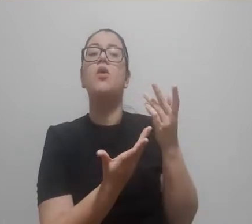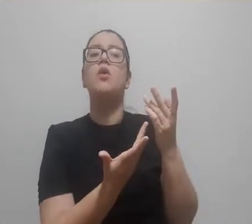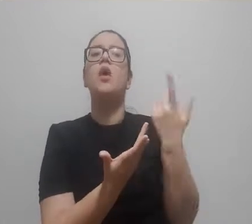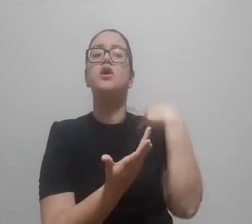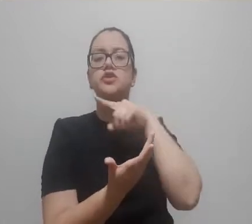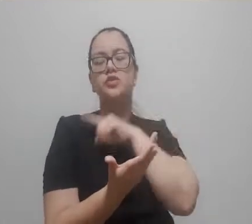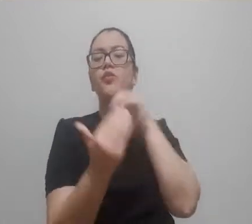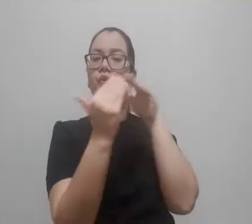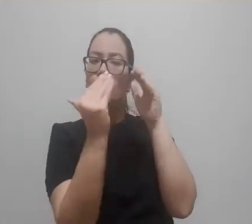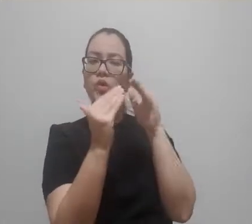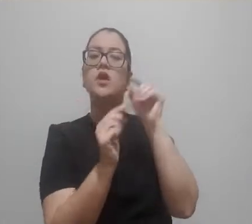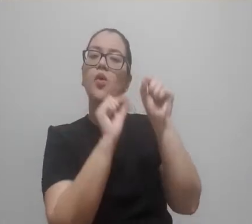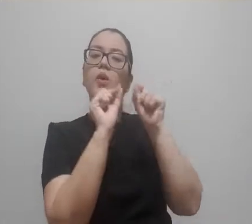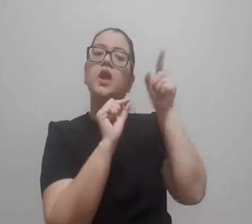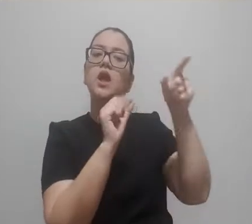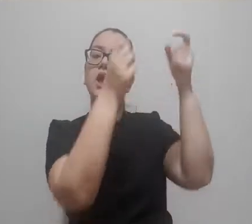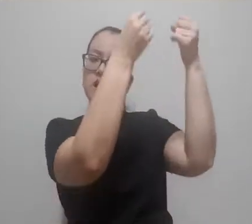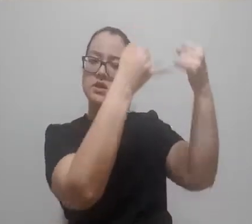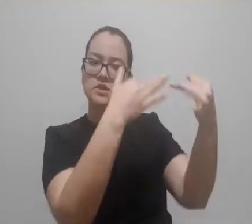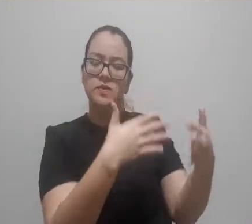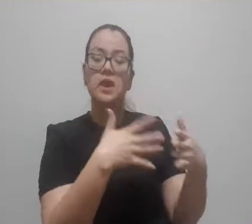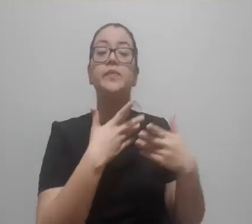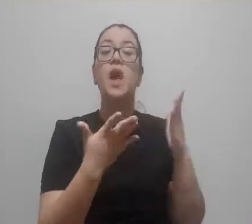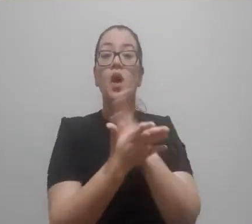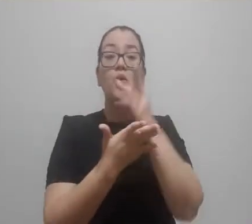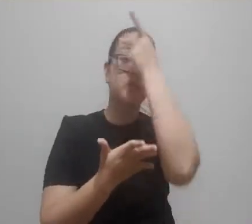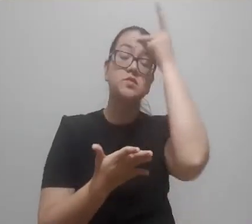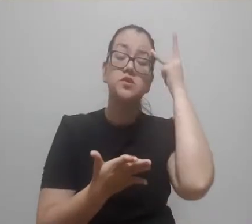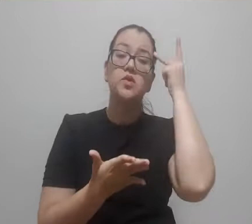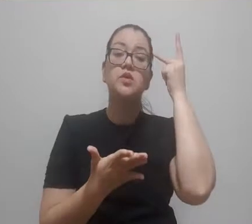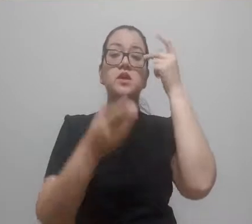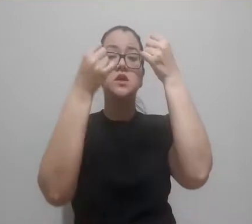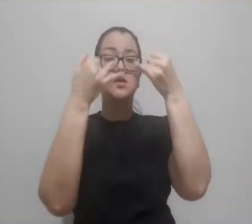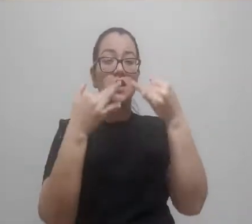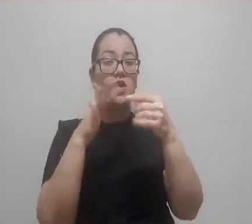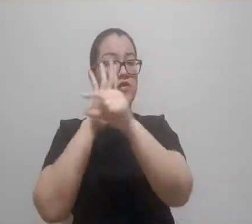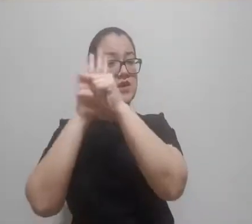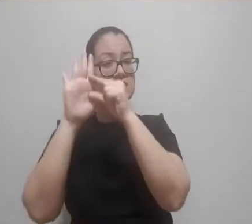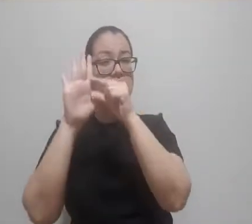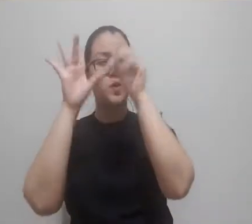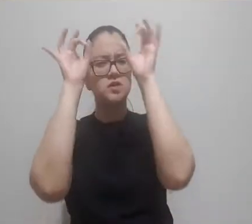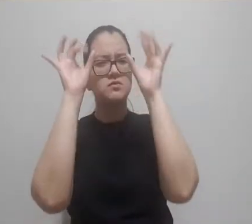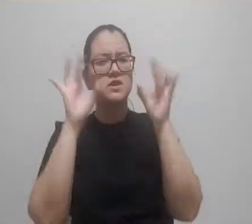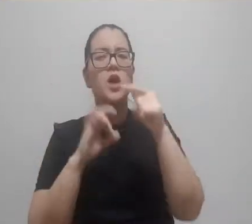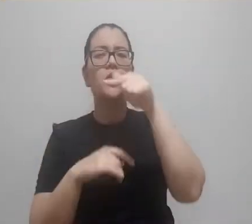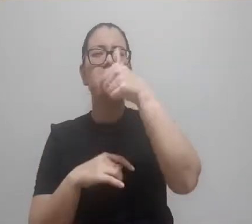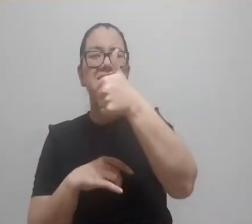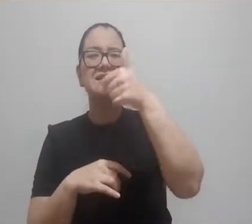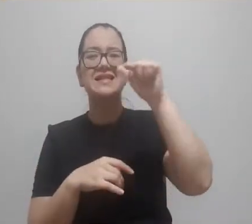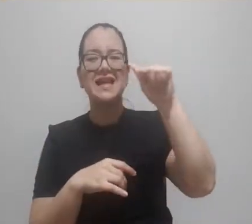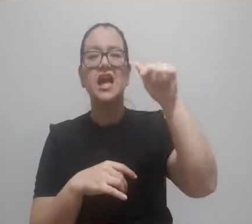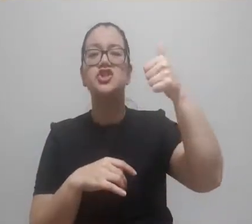falam que esses versículos aqui, especialmente o 17 e o 18, são os mais difíceis, são os versículos